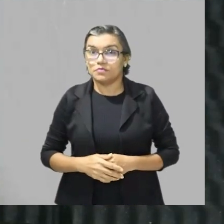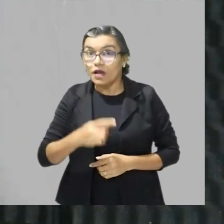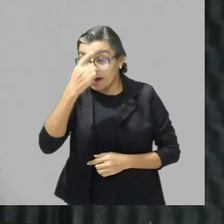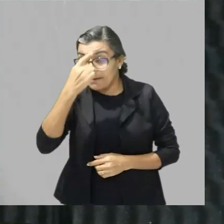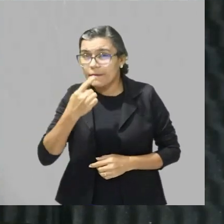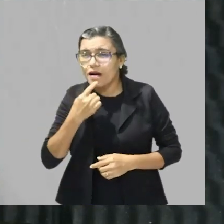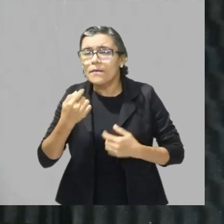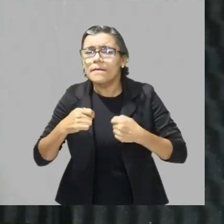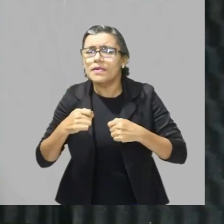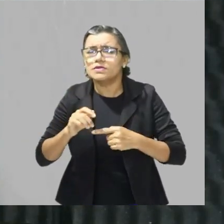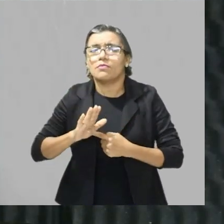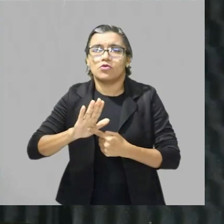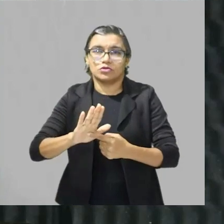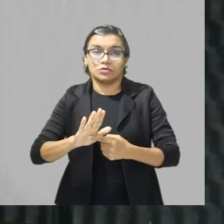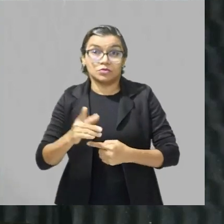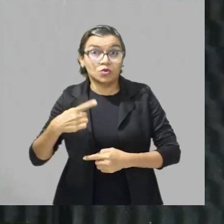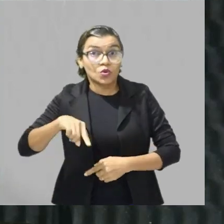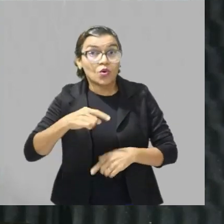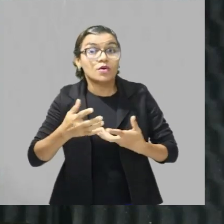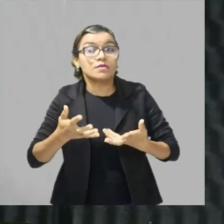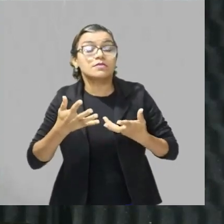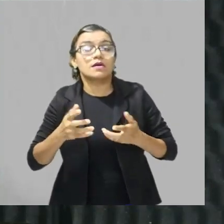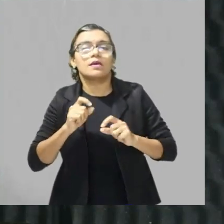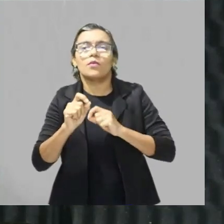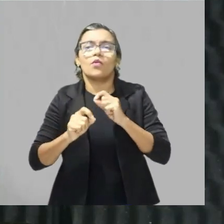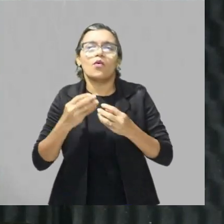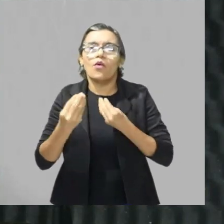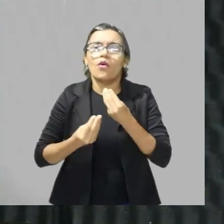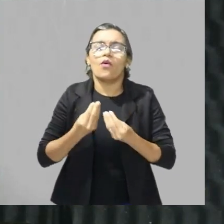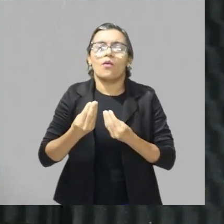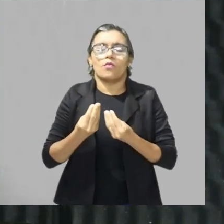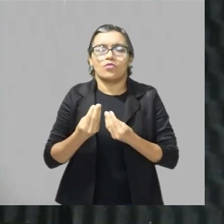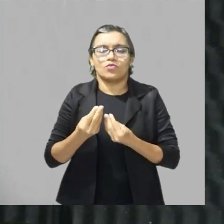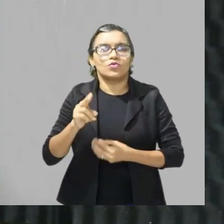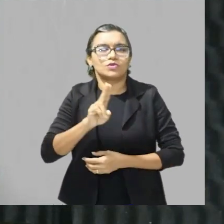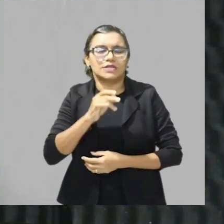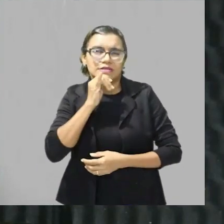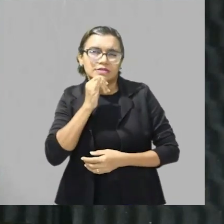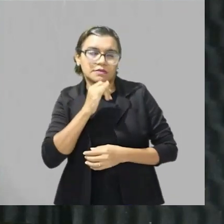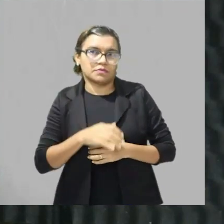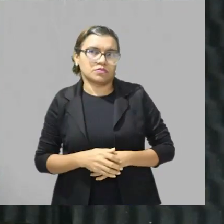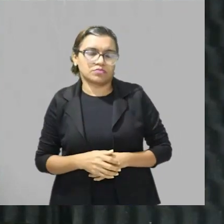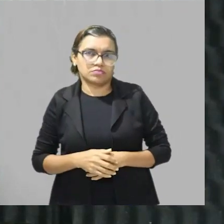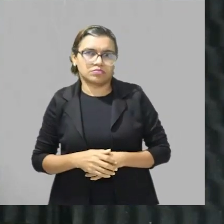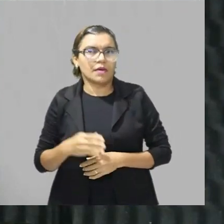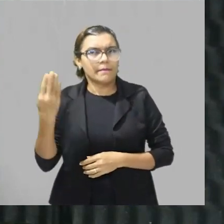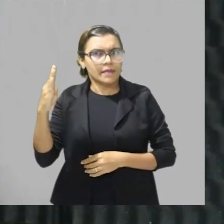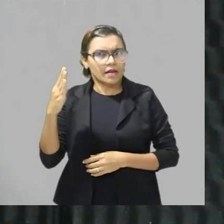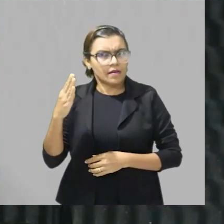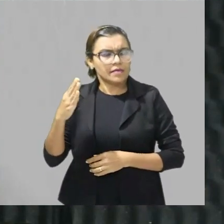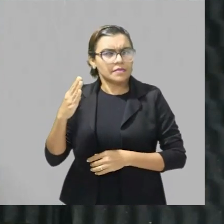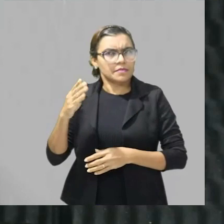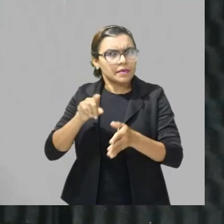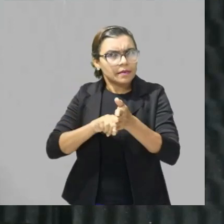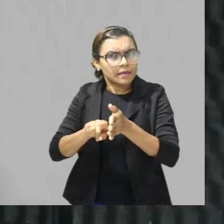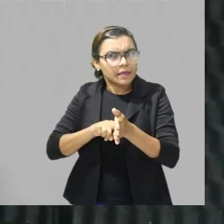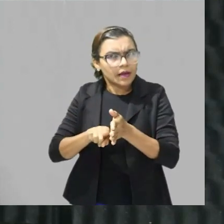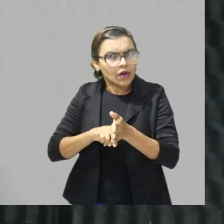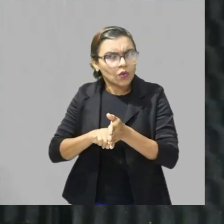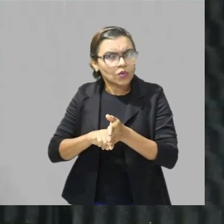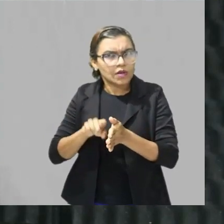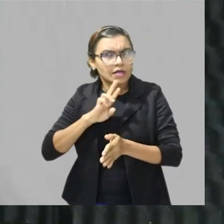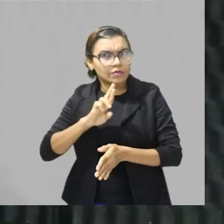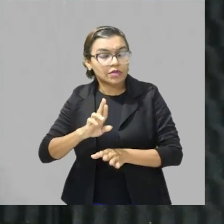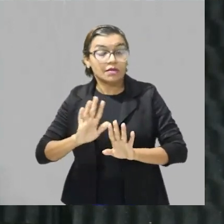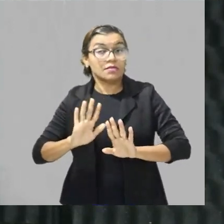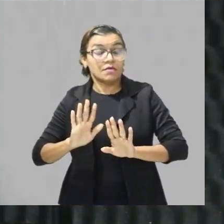as imagens aqui porque não precisa o que nós queremos é o procedimento e não eu não vou responder questão de biologia aqui eu vou responder a questão